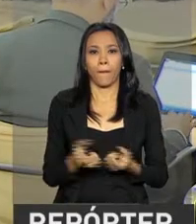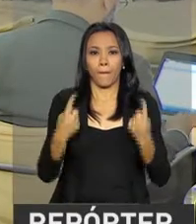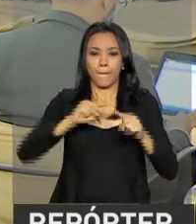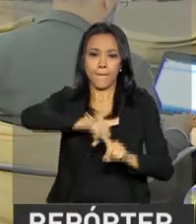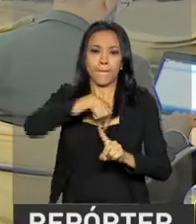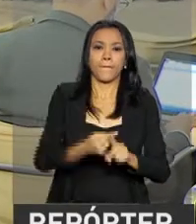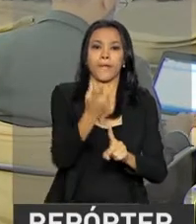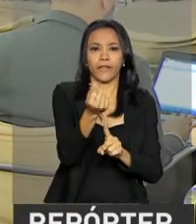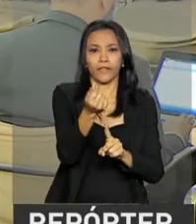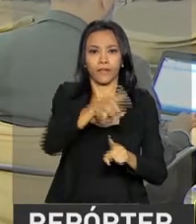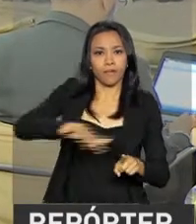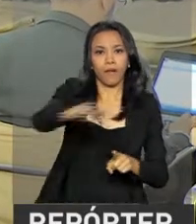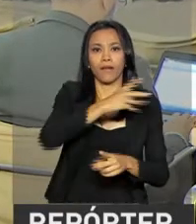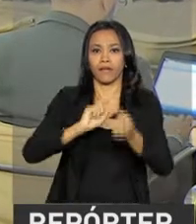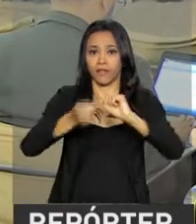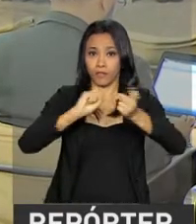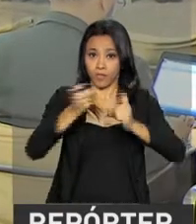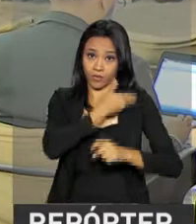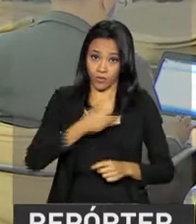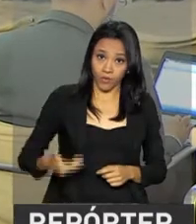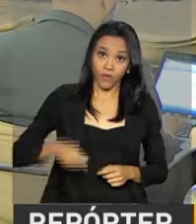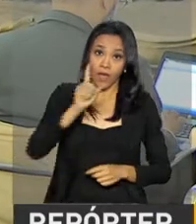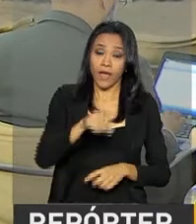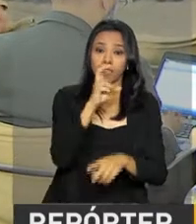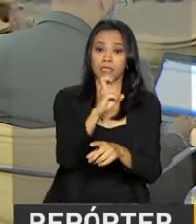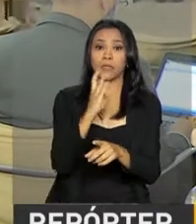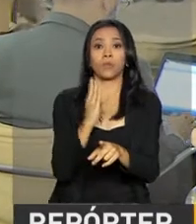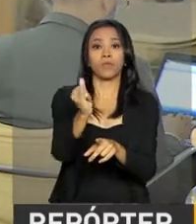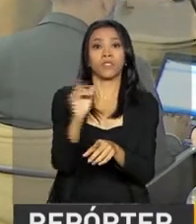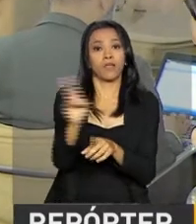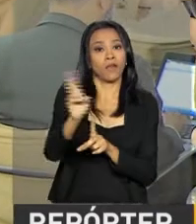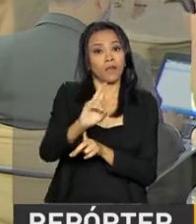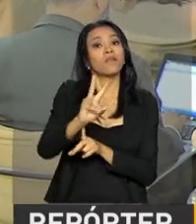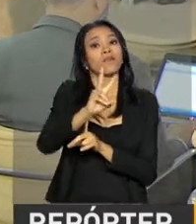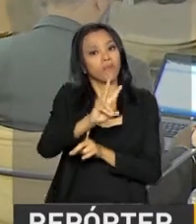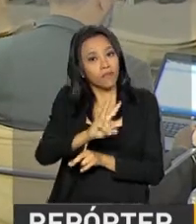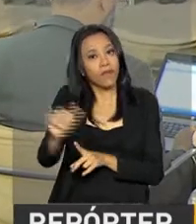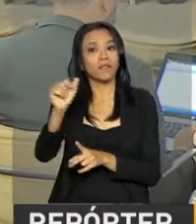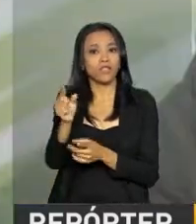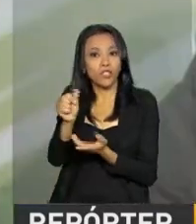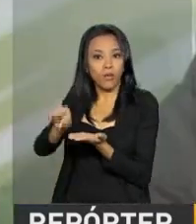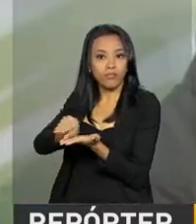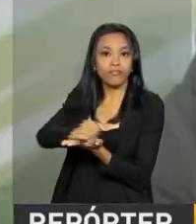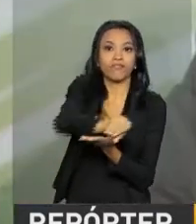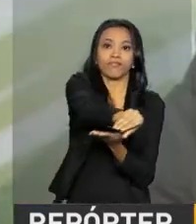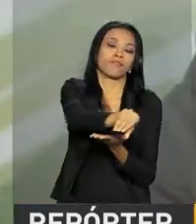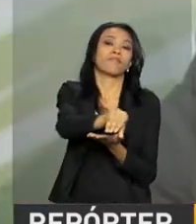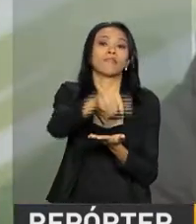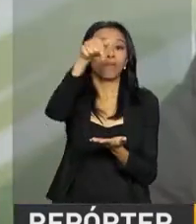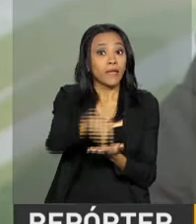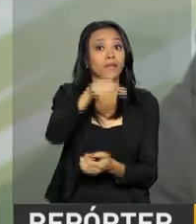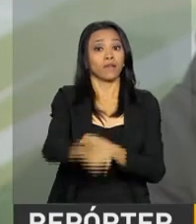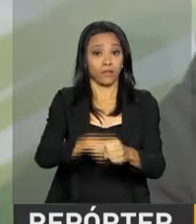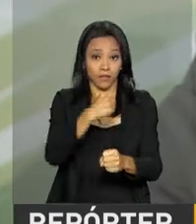Mais dinheiro para a administração pública. São 5 bilhões de reais que estão sendo descontingenciados no orçamento deste